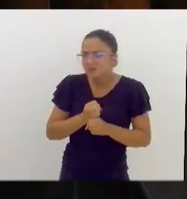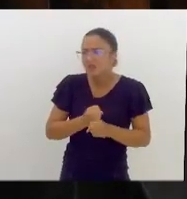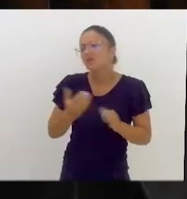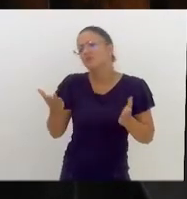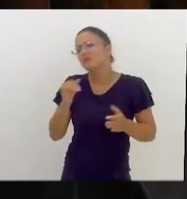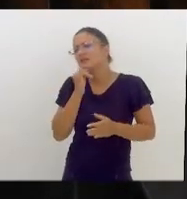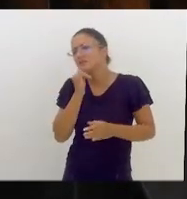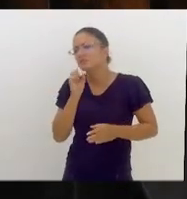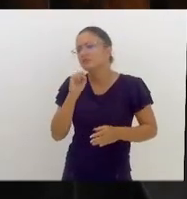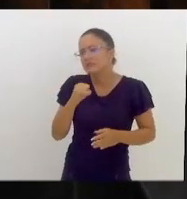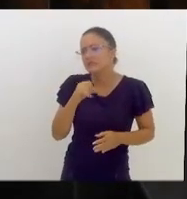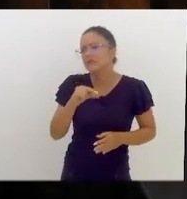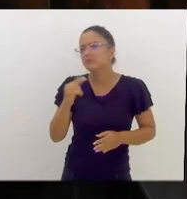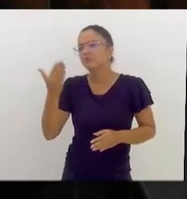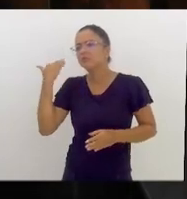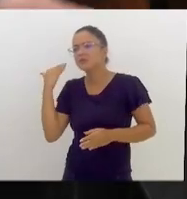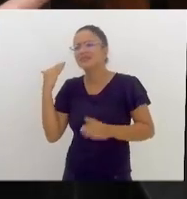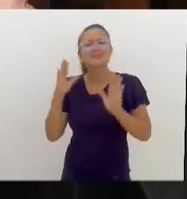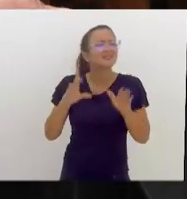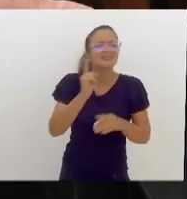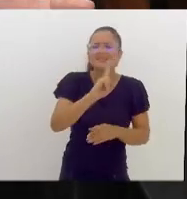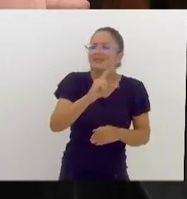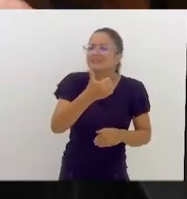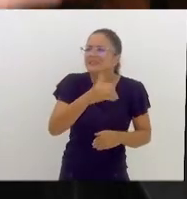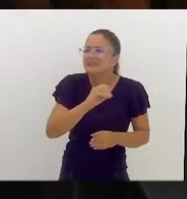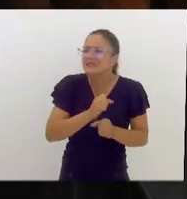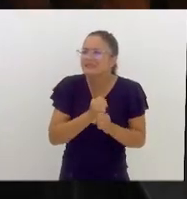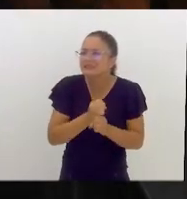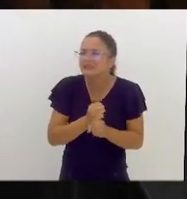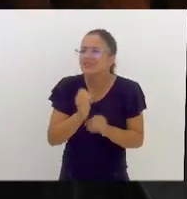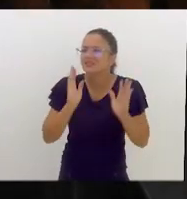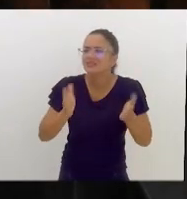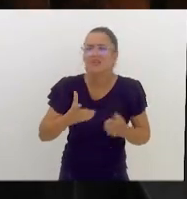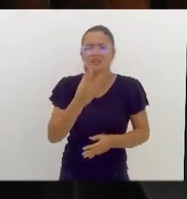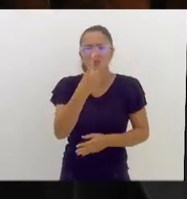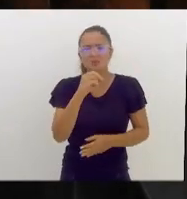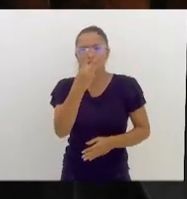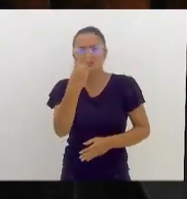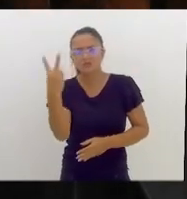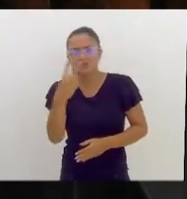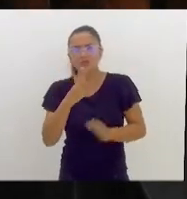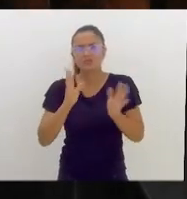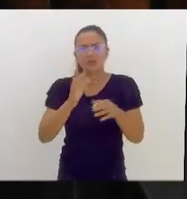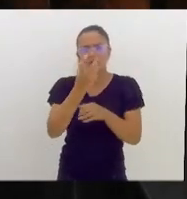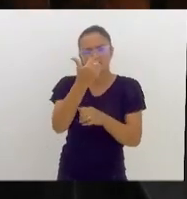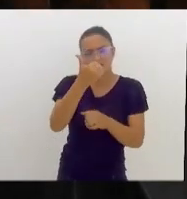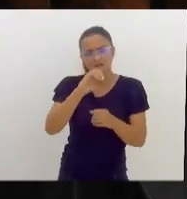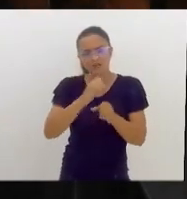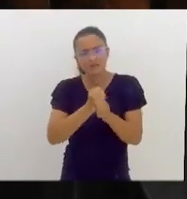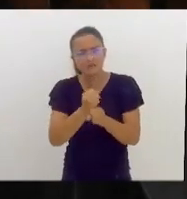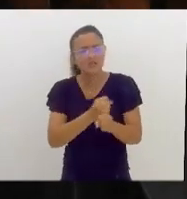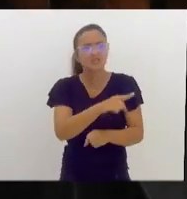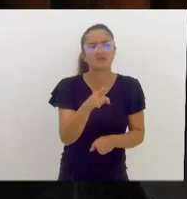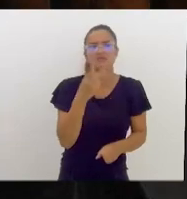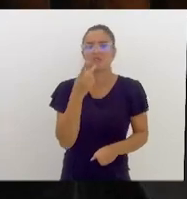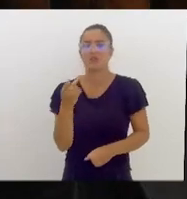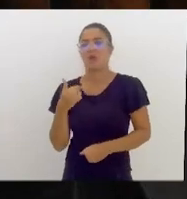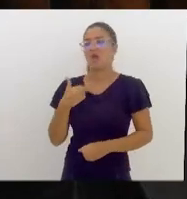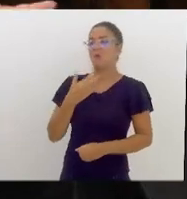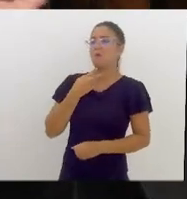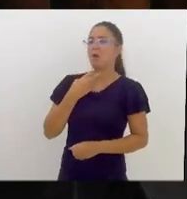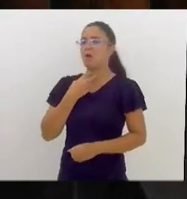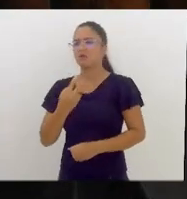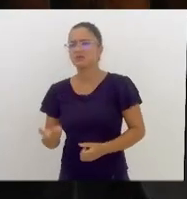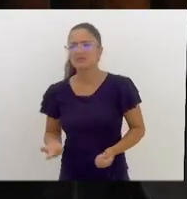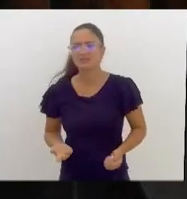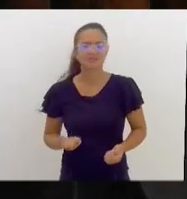passado, ele trabalhou lá em 2012. Ele que em 2022, 10 anos depois, ele continua ainda se sentindo impedido de discutir. Então não podia ter